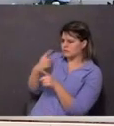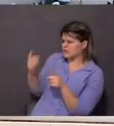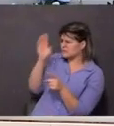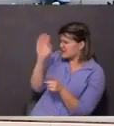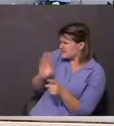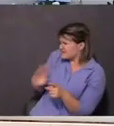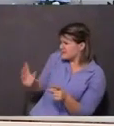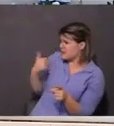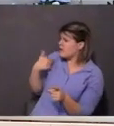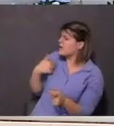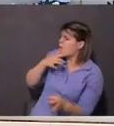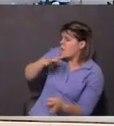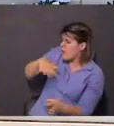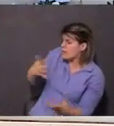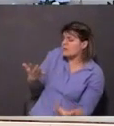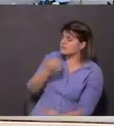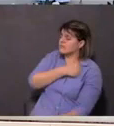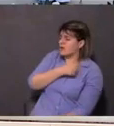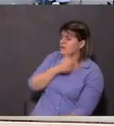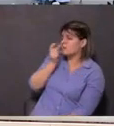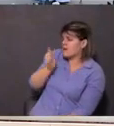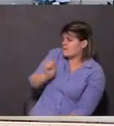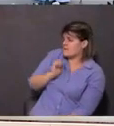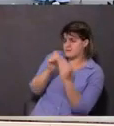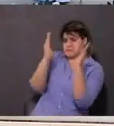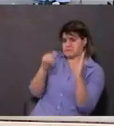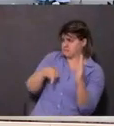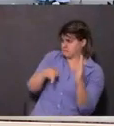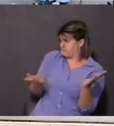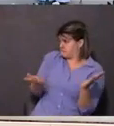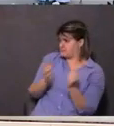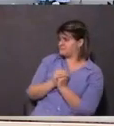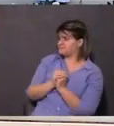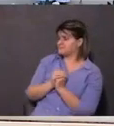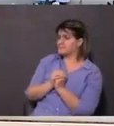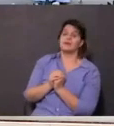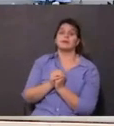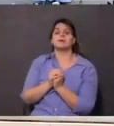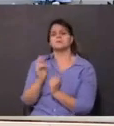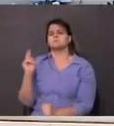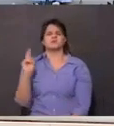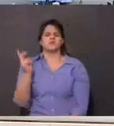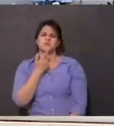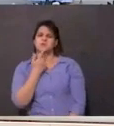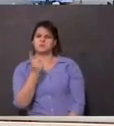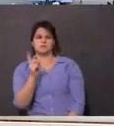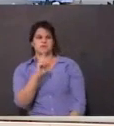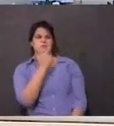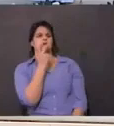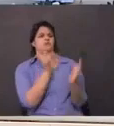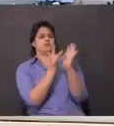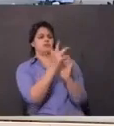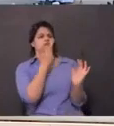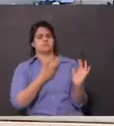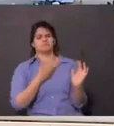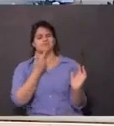¿No sabíais que yo debía estar en la casa de mi padre? Pero ellos no comprendieron lo que quería